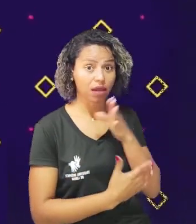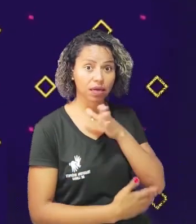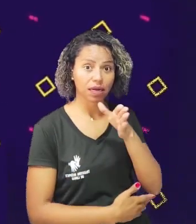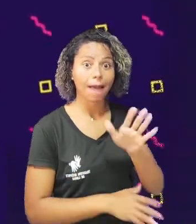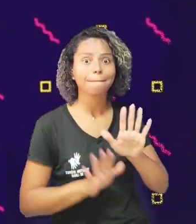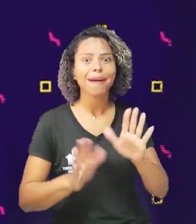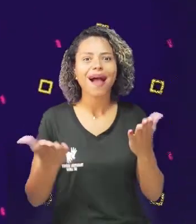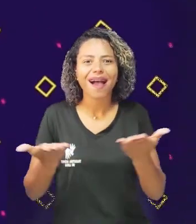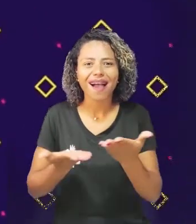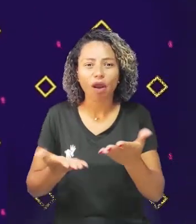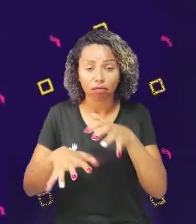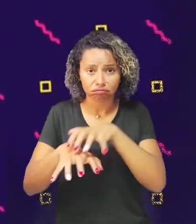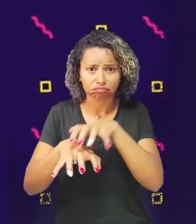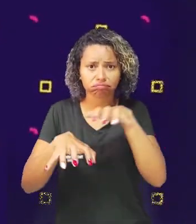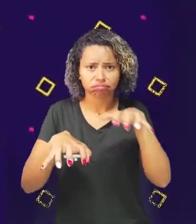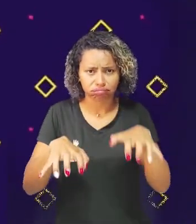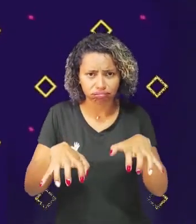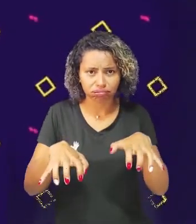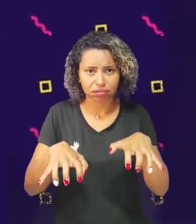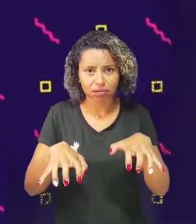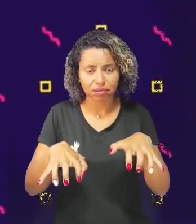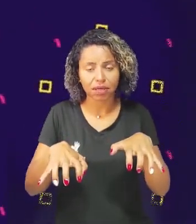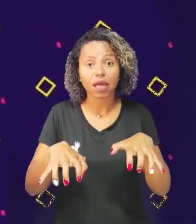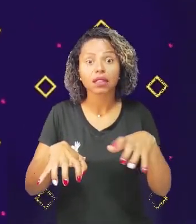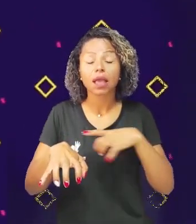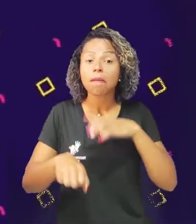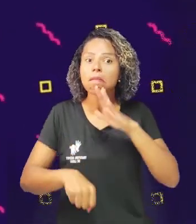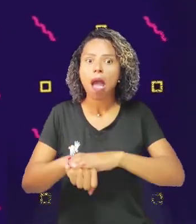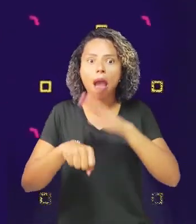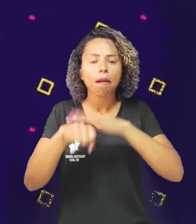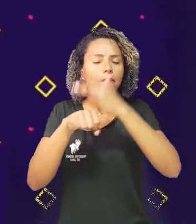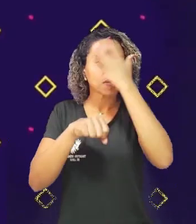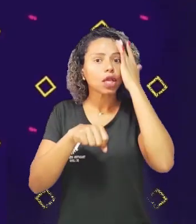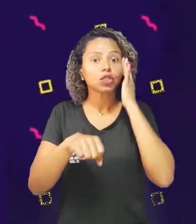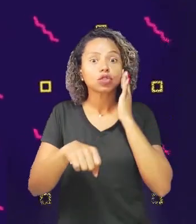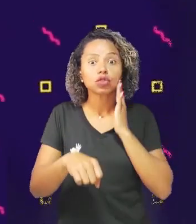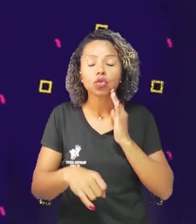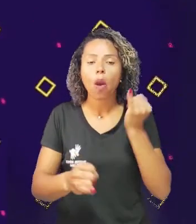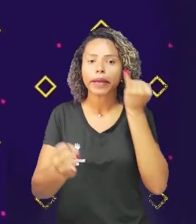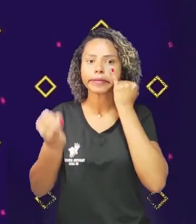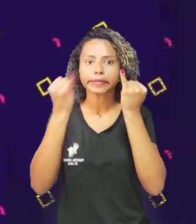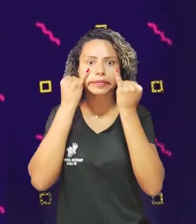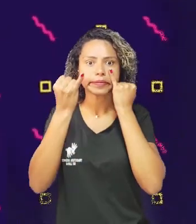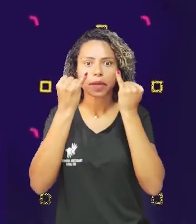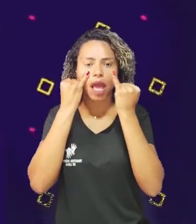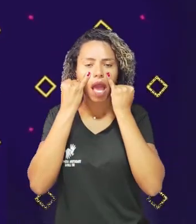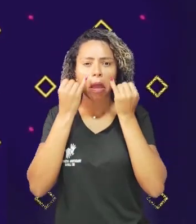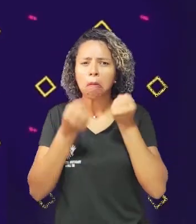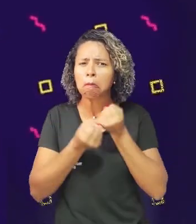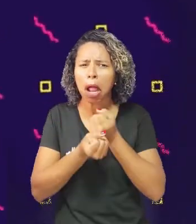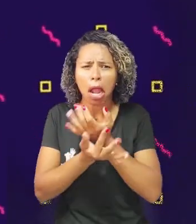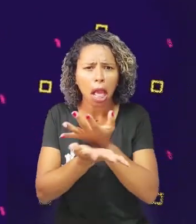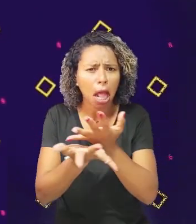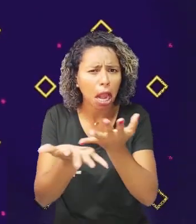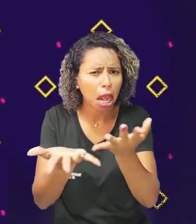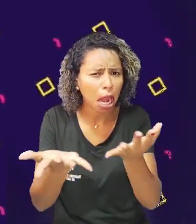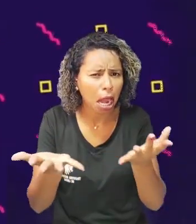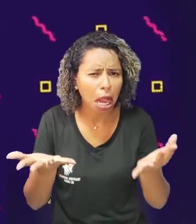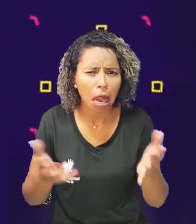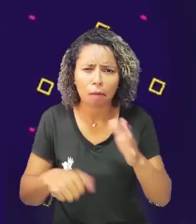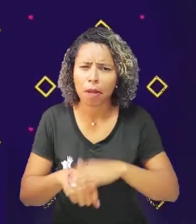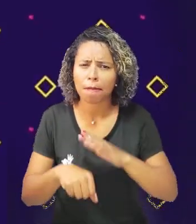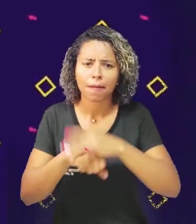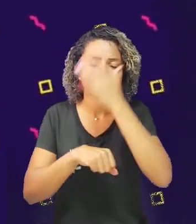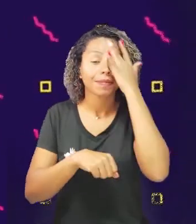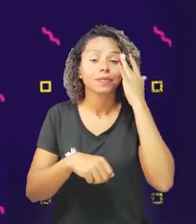durante um ano. Agora, com o curso online disponível no YouTube, o alcance dessa informação, o alcance desse